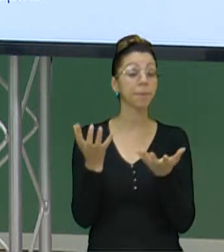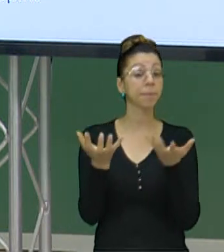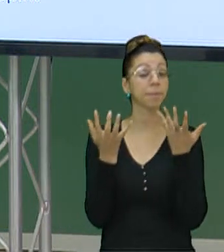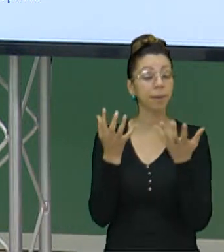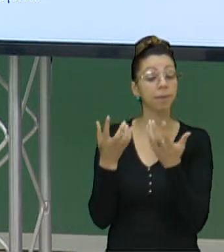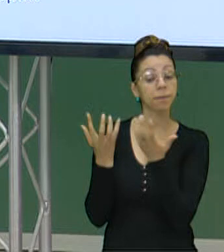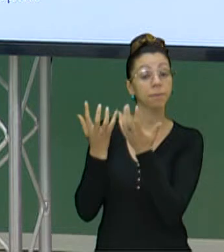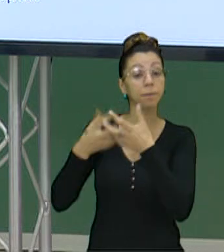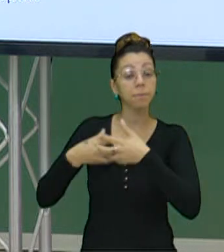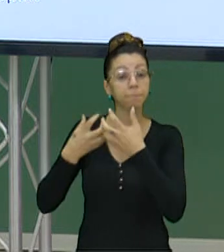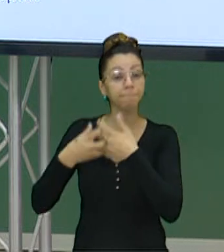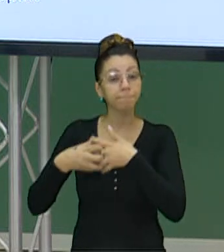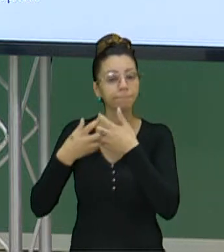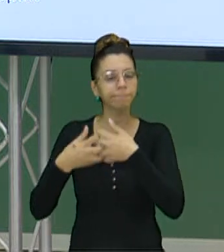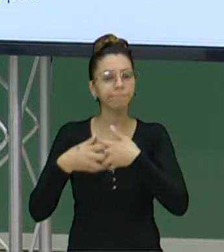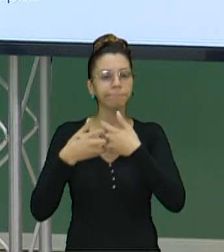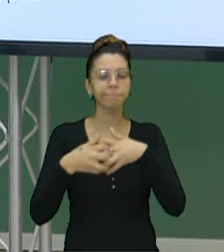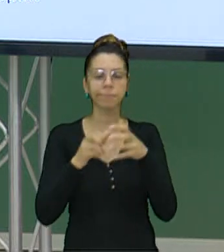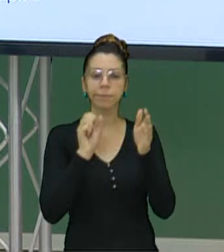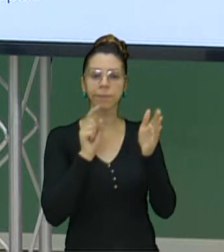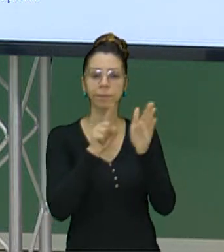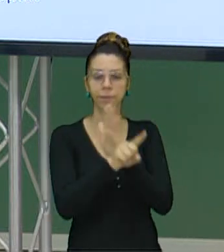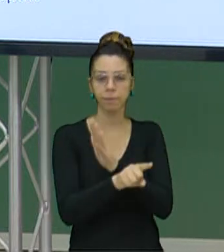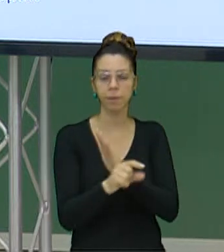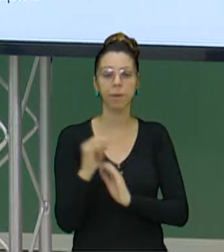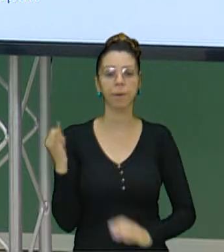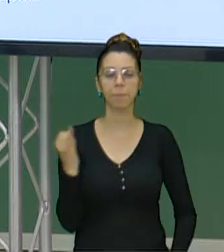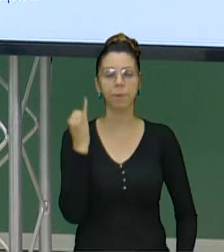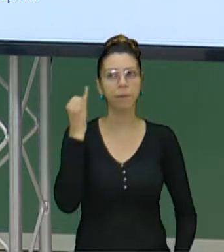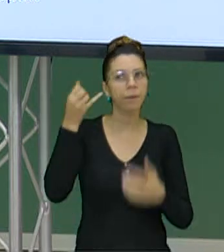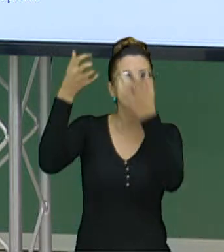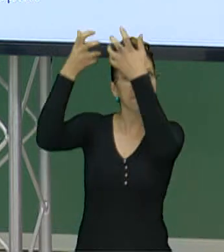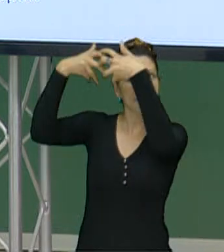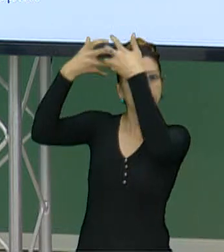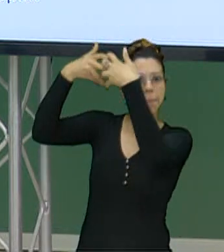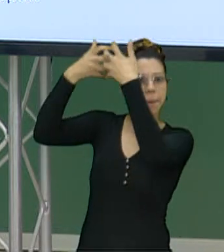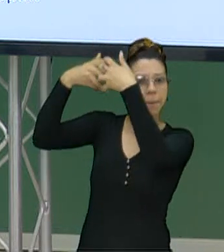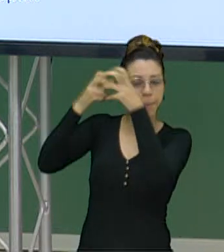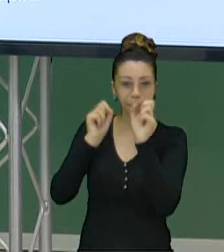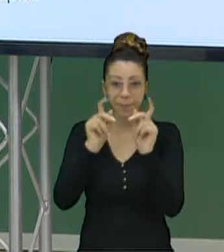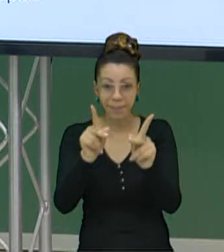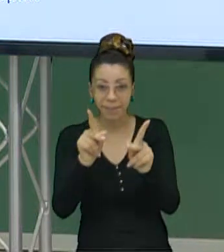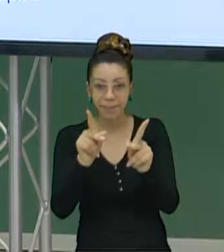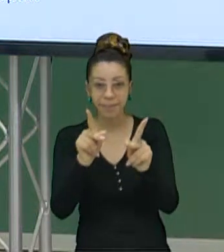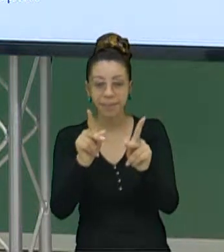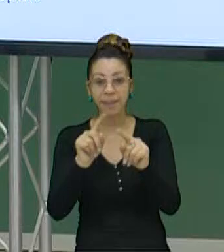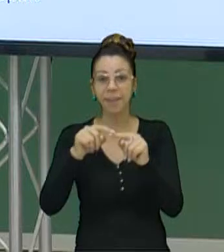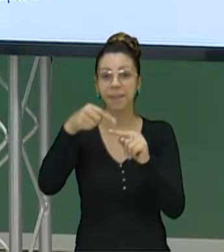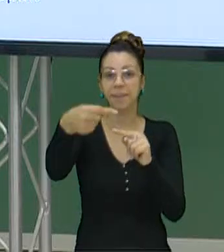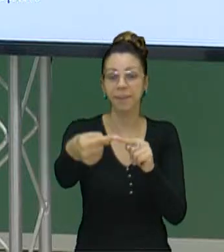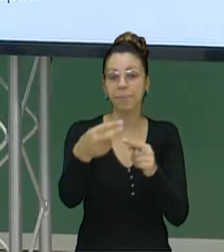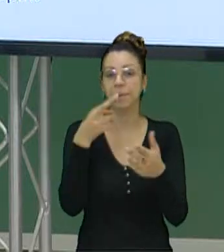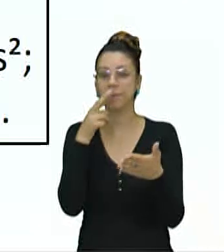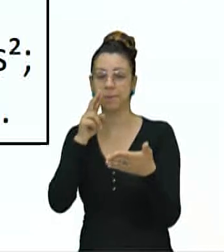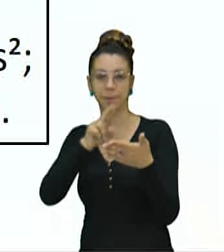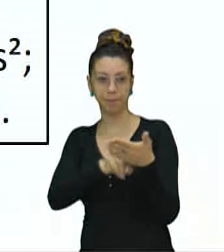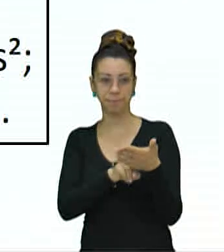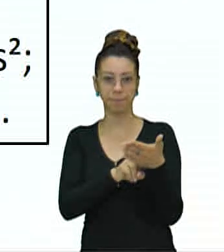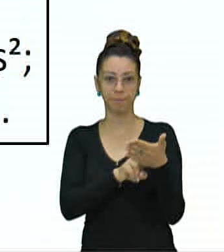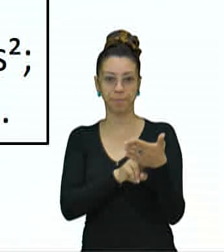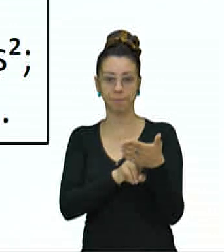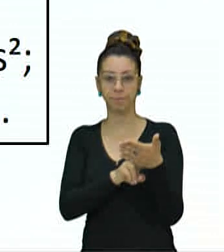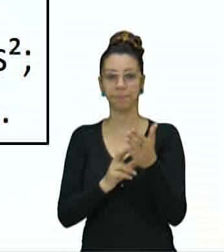vocês pensem no exercício, certo? É importante colocar essa cachola para funcionar aí, beleza? Daqui a pouquinho a gente responde essa questão aí.